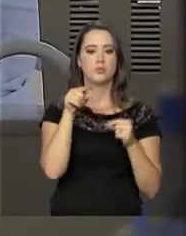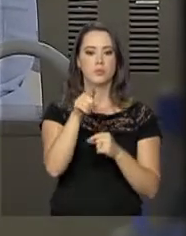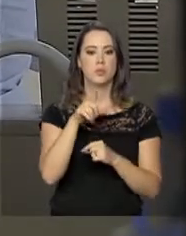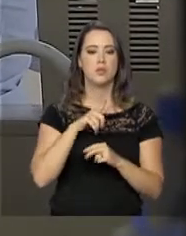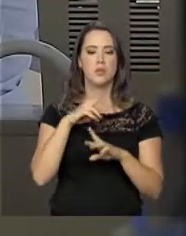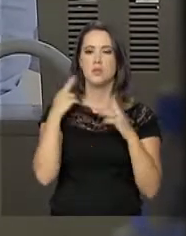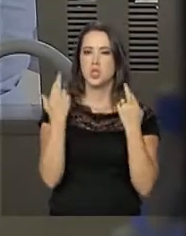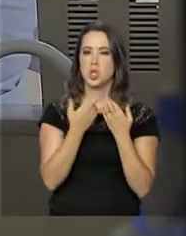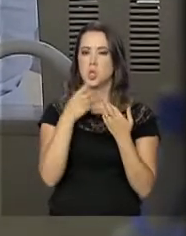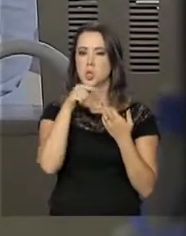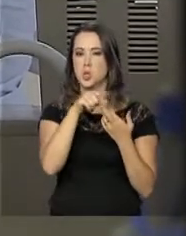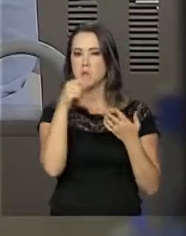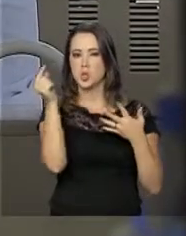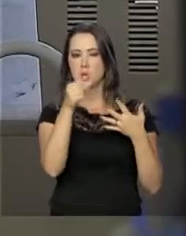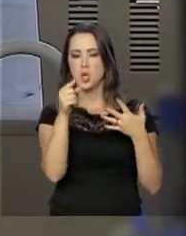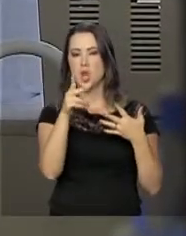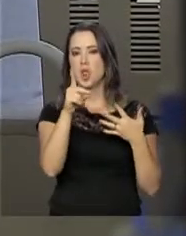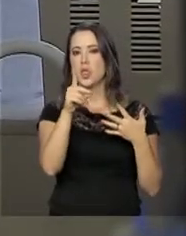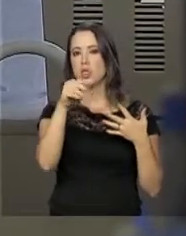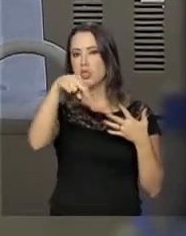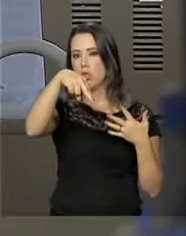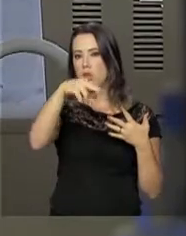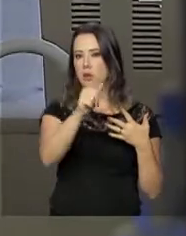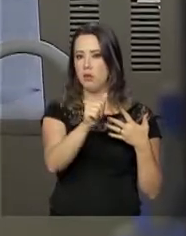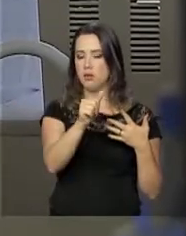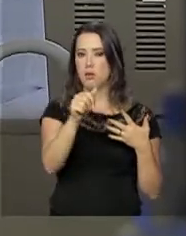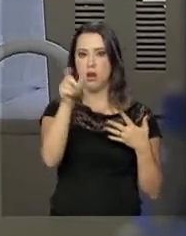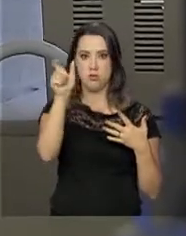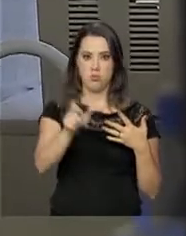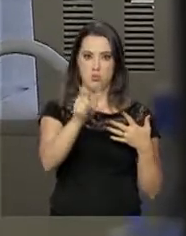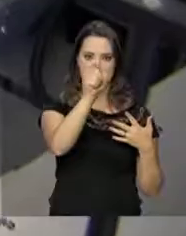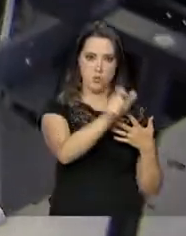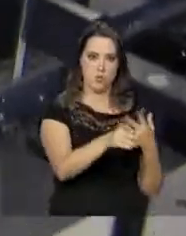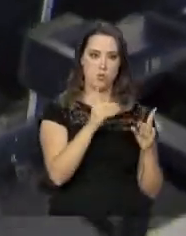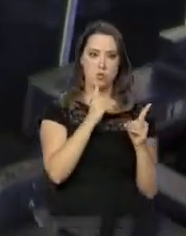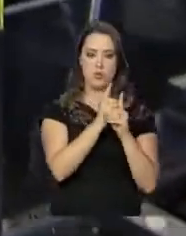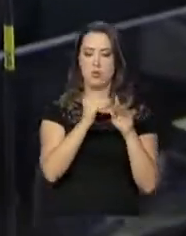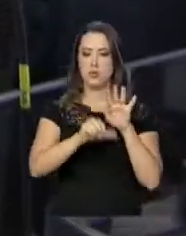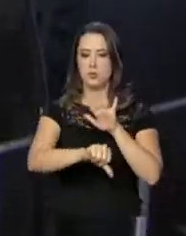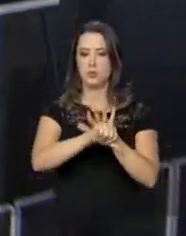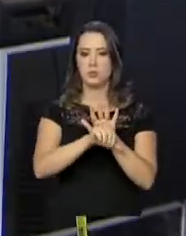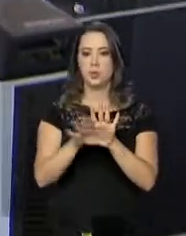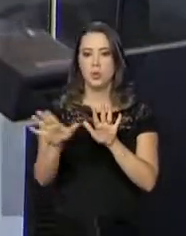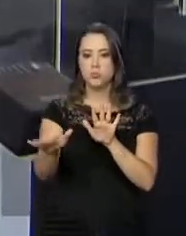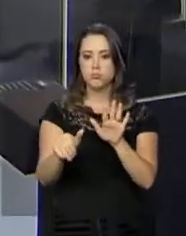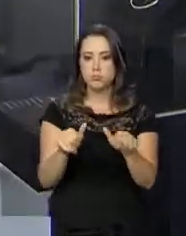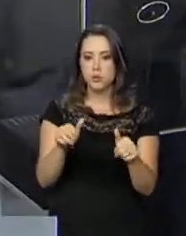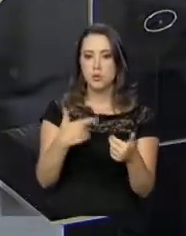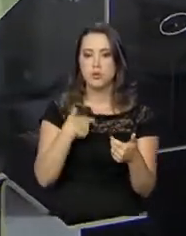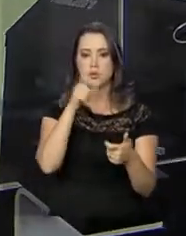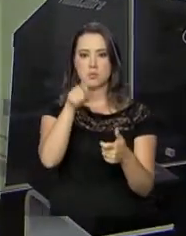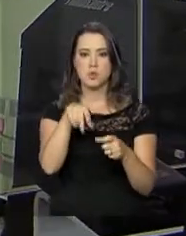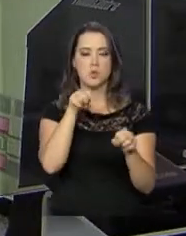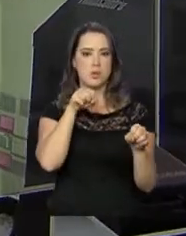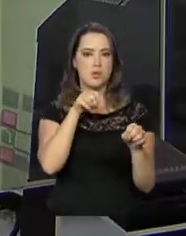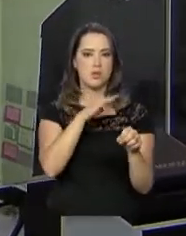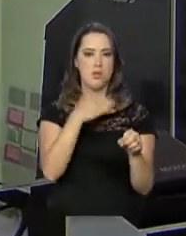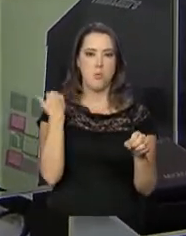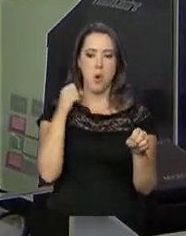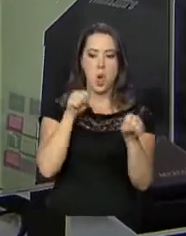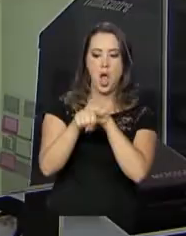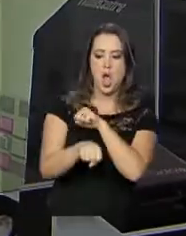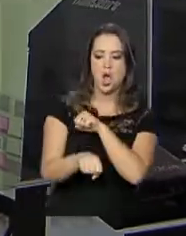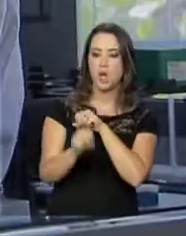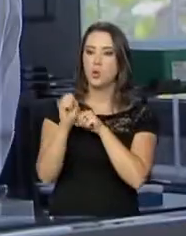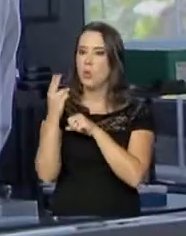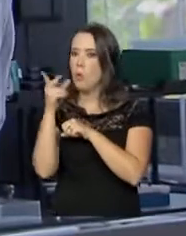reunidos vestígios de dna humano encontradas nas cenas dos crimes ou recolhido socorro das vítimas e também em pessoas já